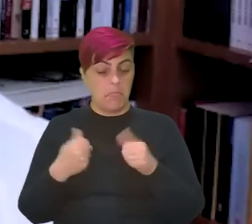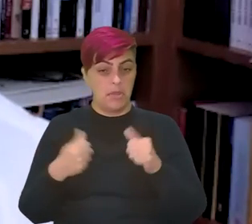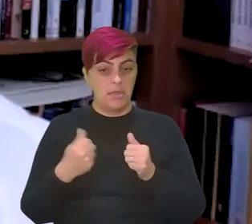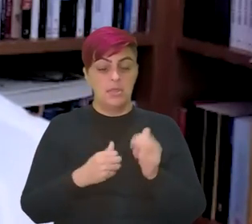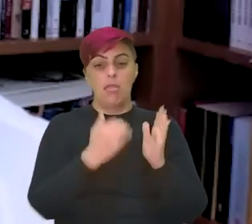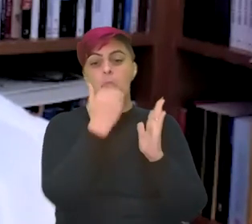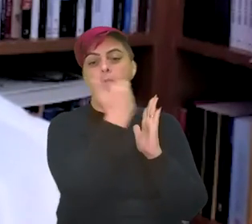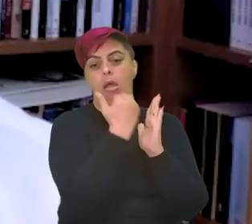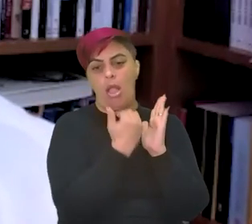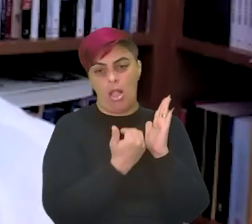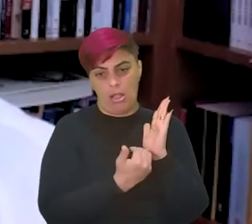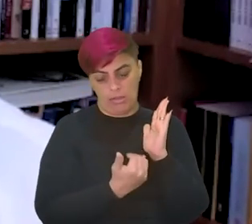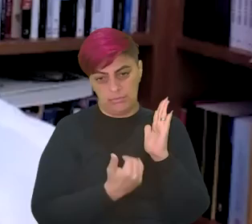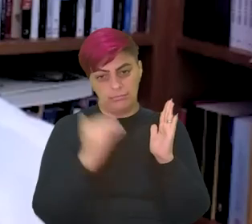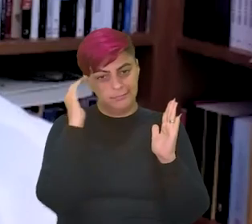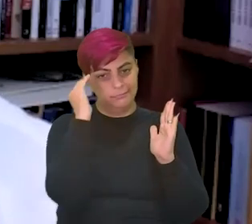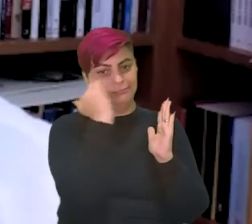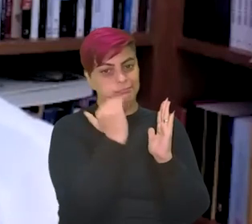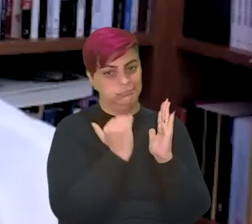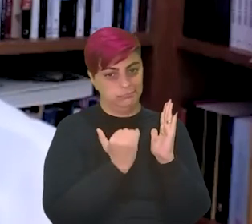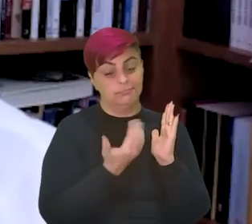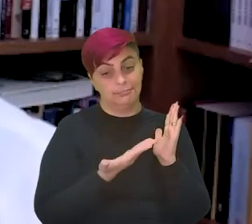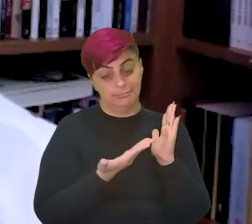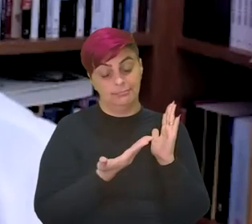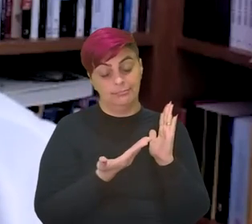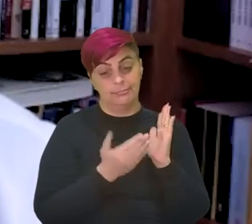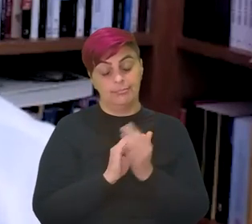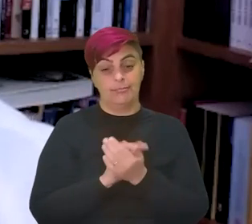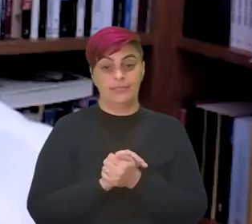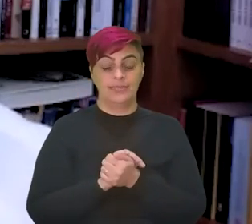seguir várias normas, né? Você tinha que